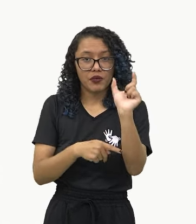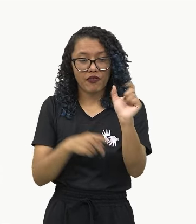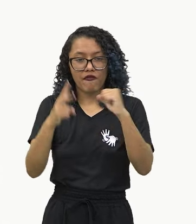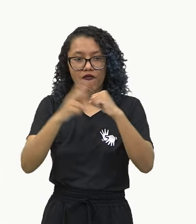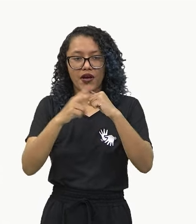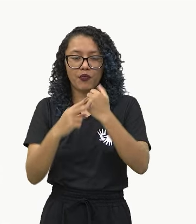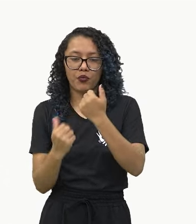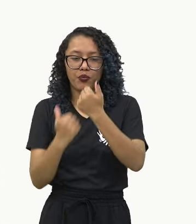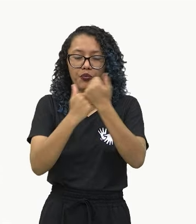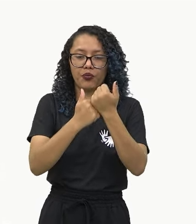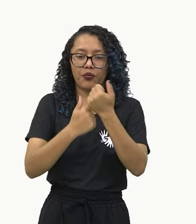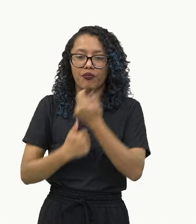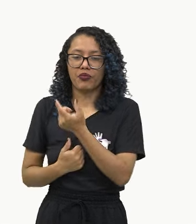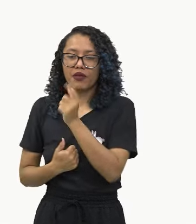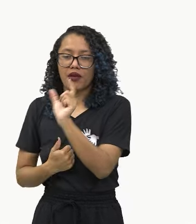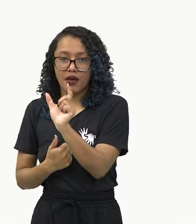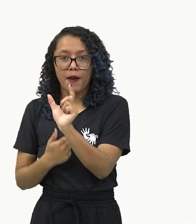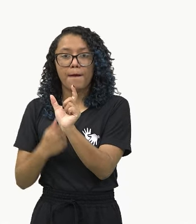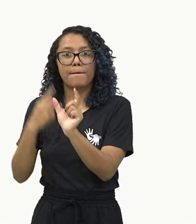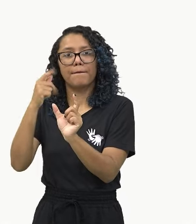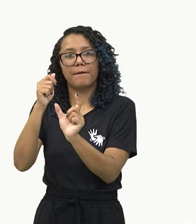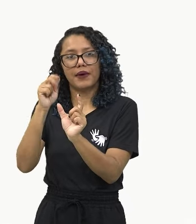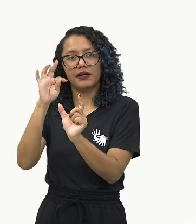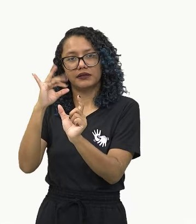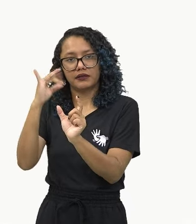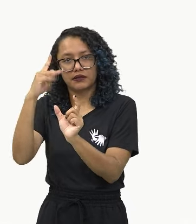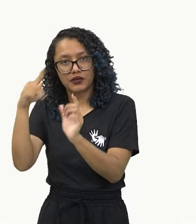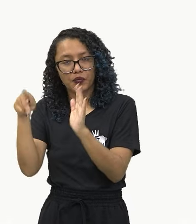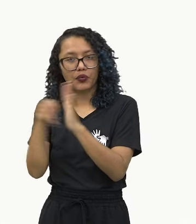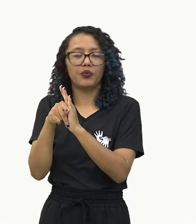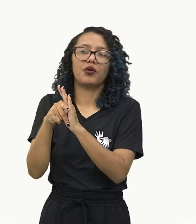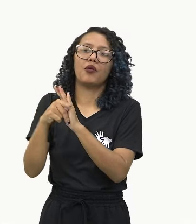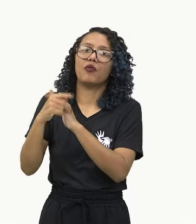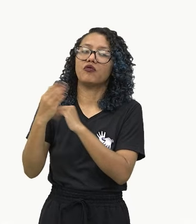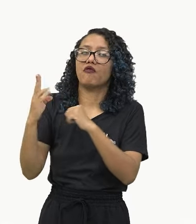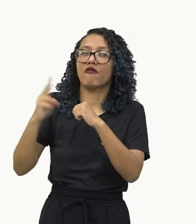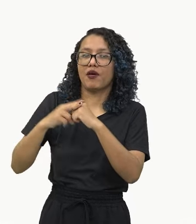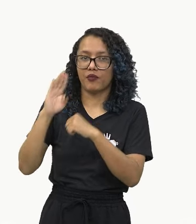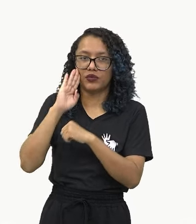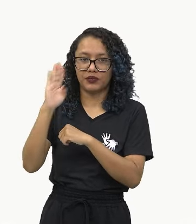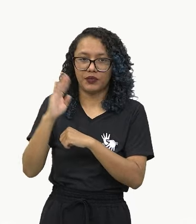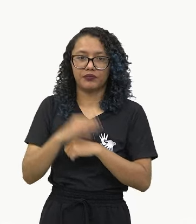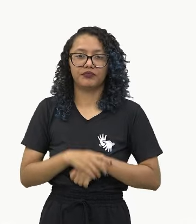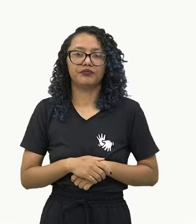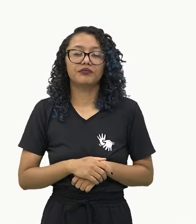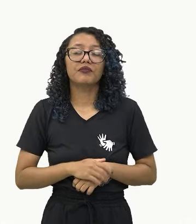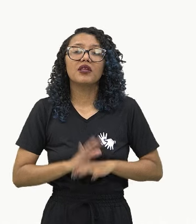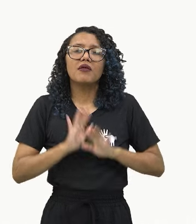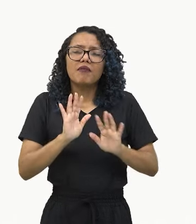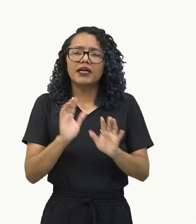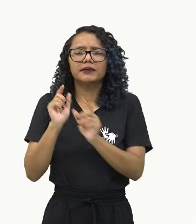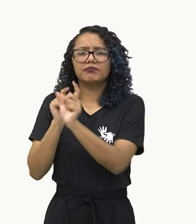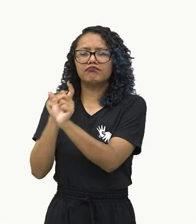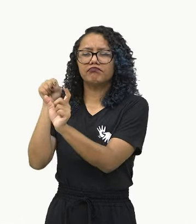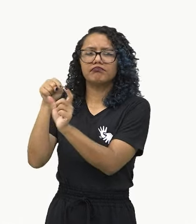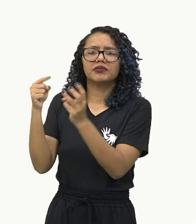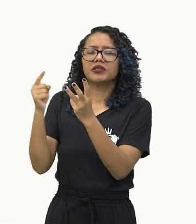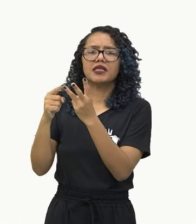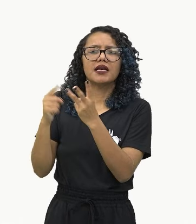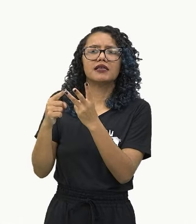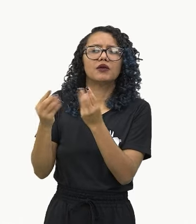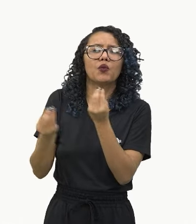e particípio do verbo principal. Professora, falando de particípio regular, como é que a gente forma,